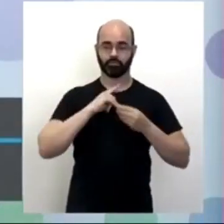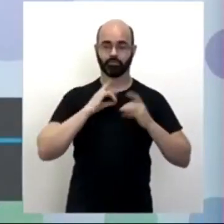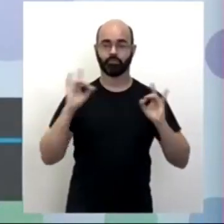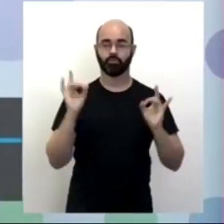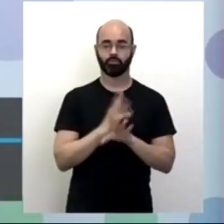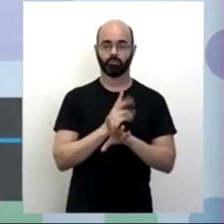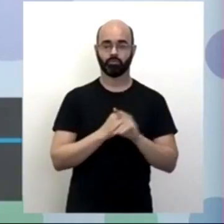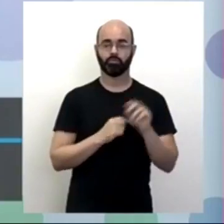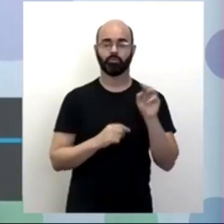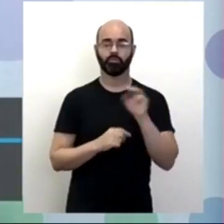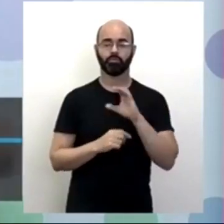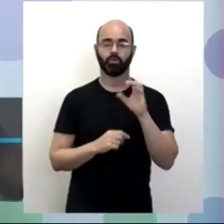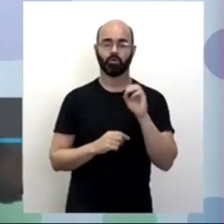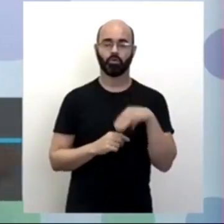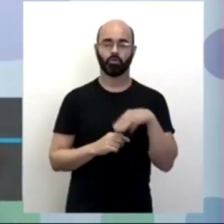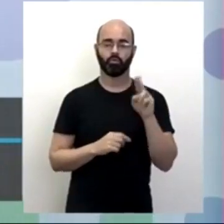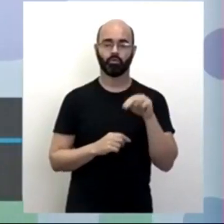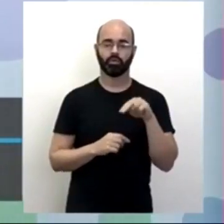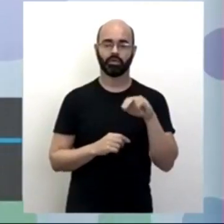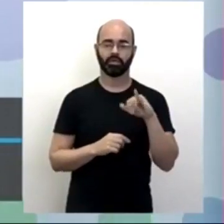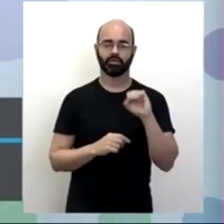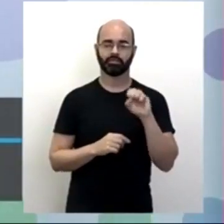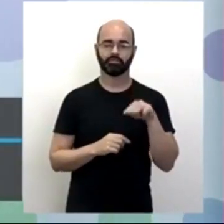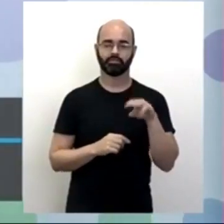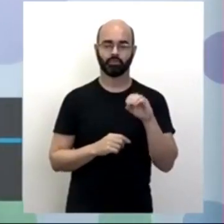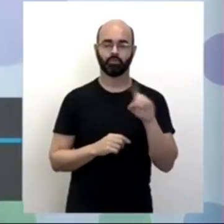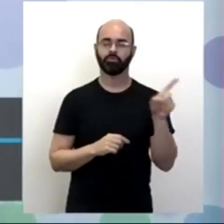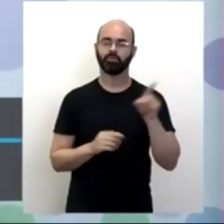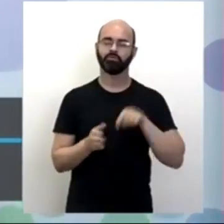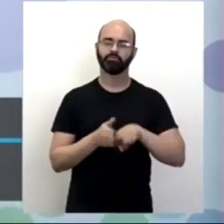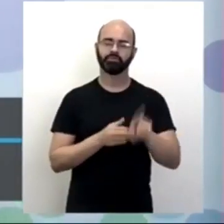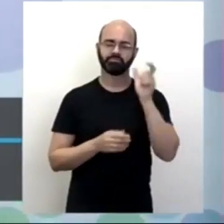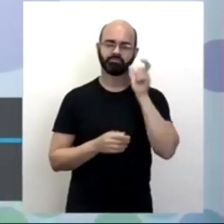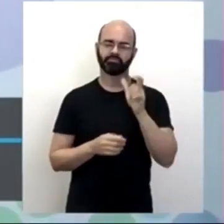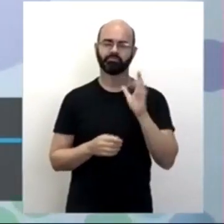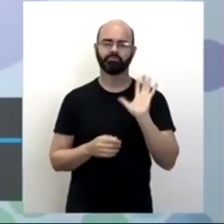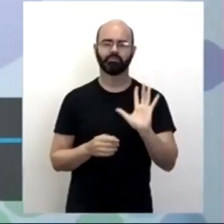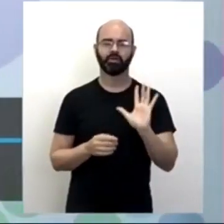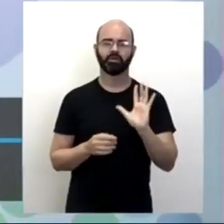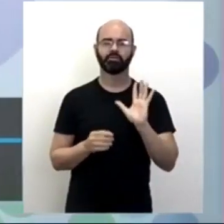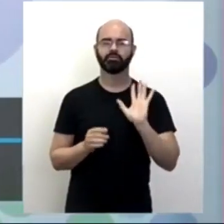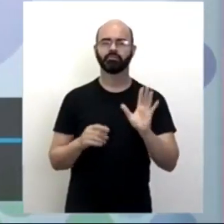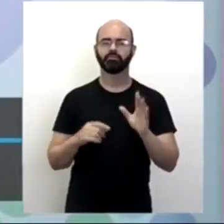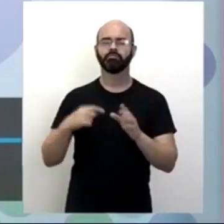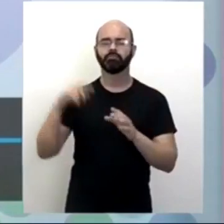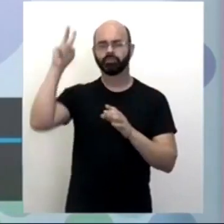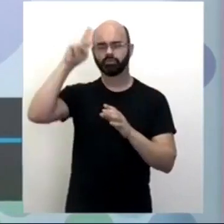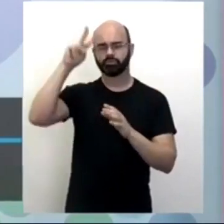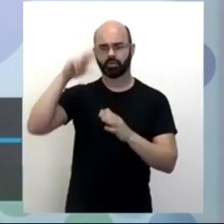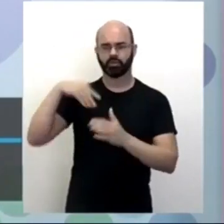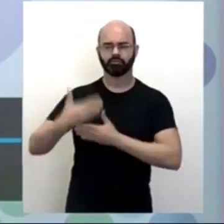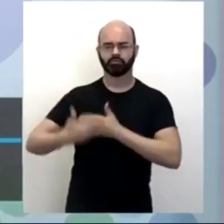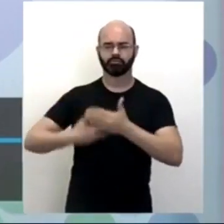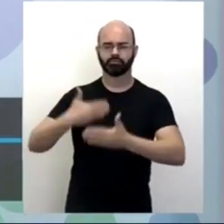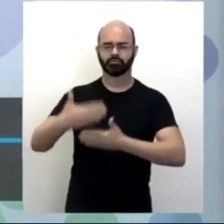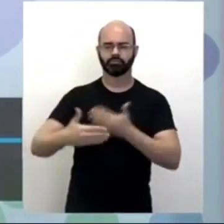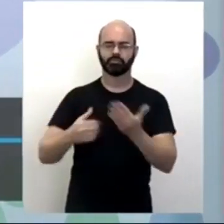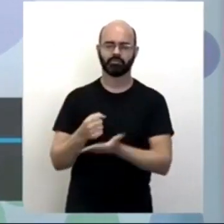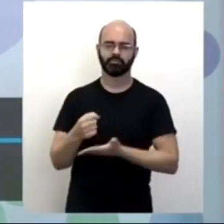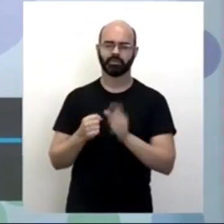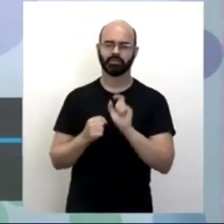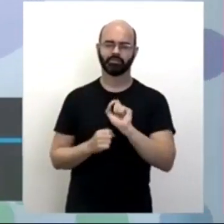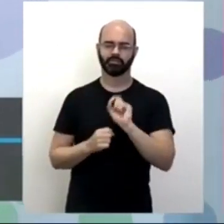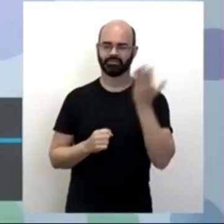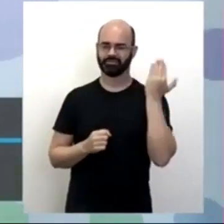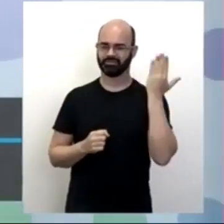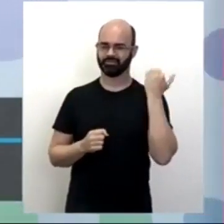de comunismo. E ele também se fez uma pergunta muito interessante: qual seria o motor da história? E ao observar as experiências passadas,